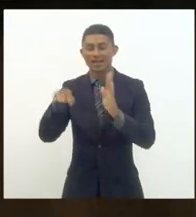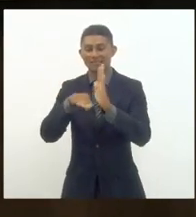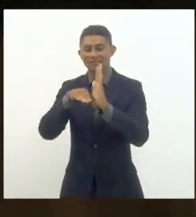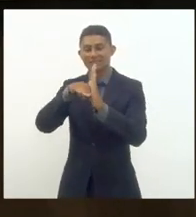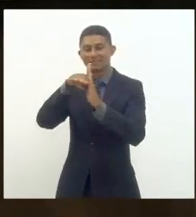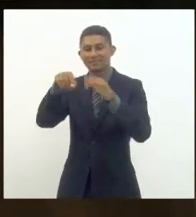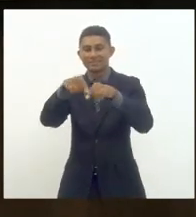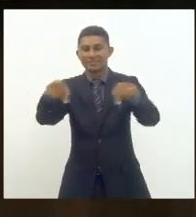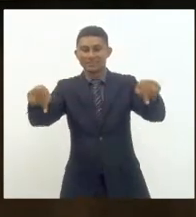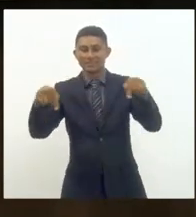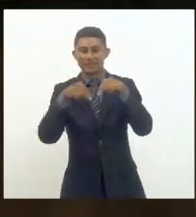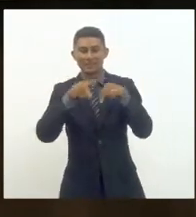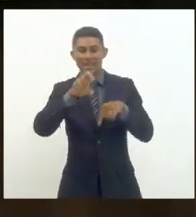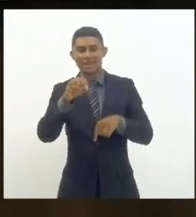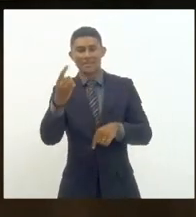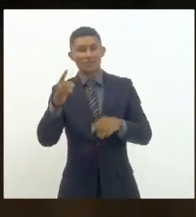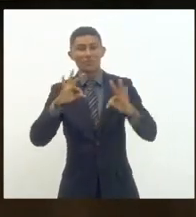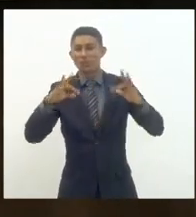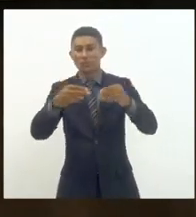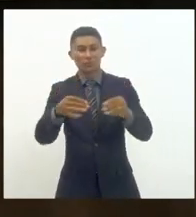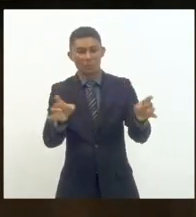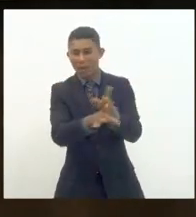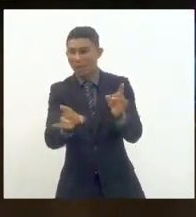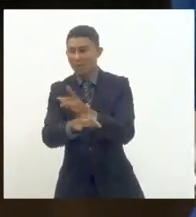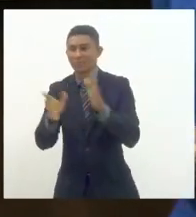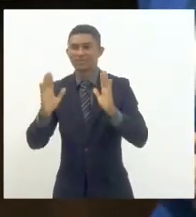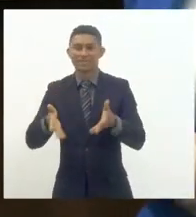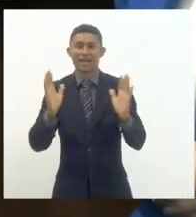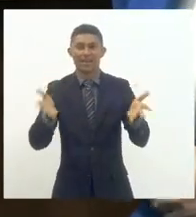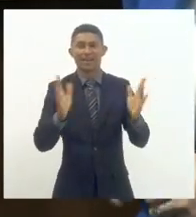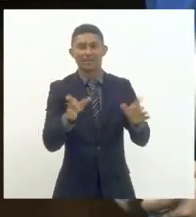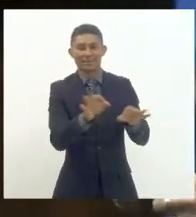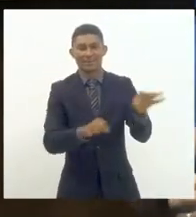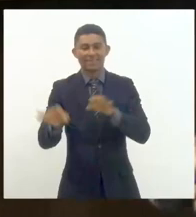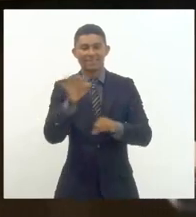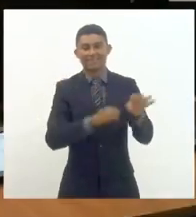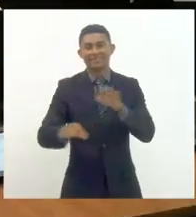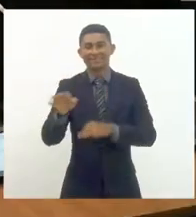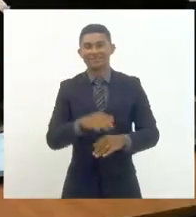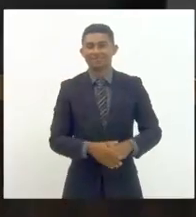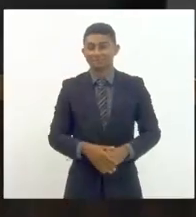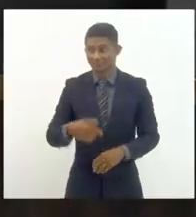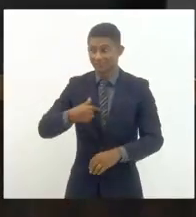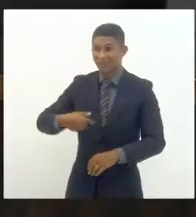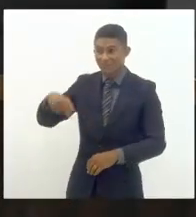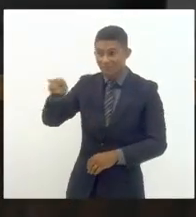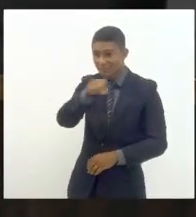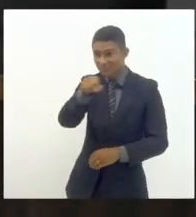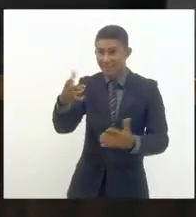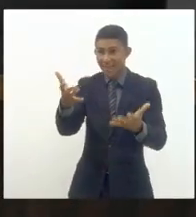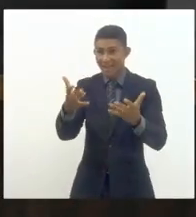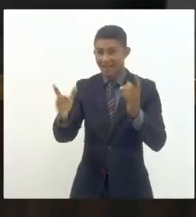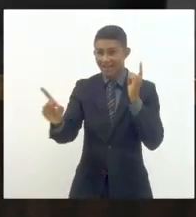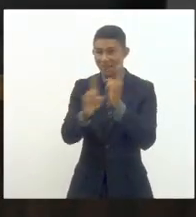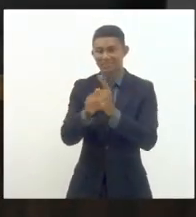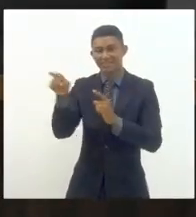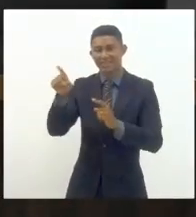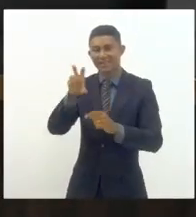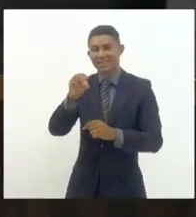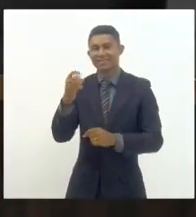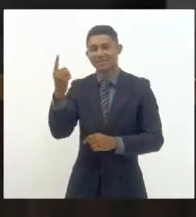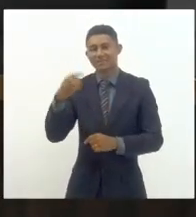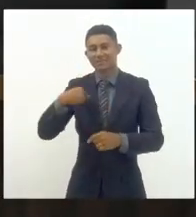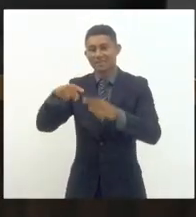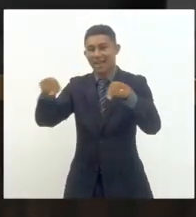Está tudo pronto esperando, tudo prontinho já. Parecer favorável. Daqui eu estou indo para lá, se alguém quiser me encontrar, 501.